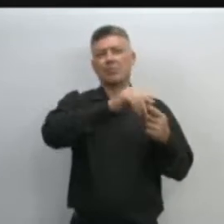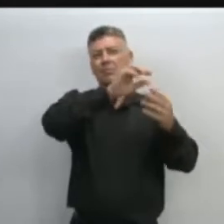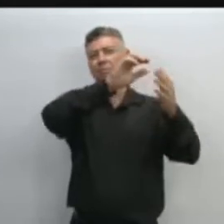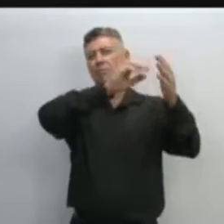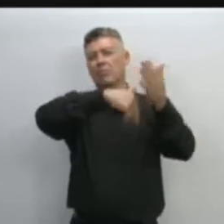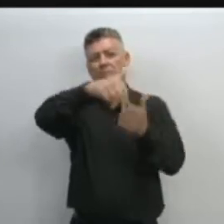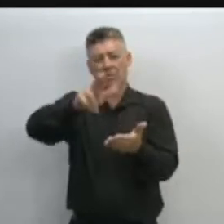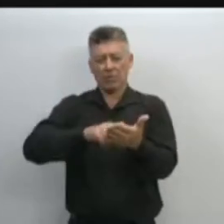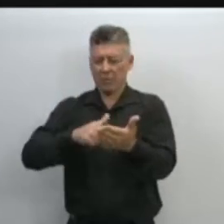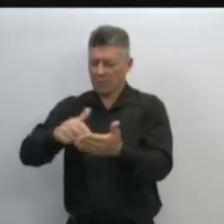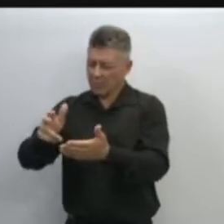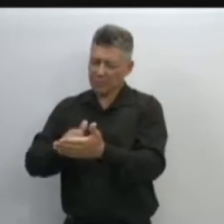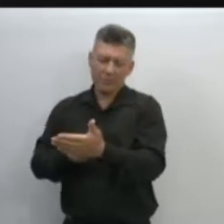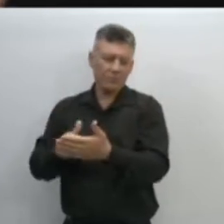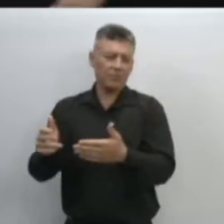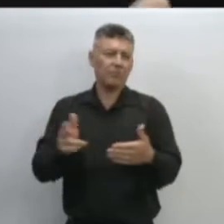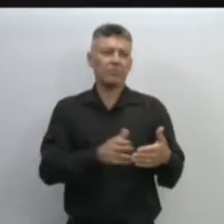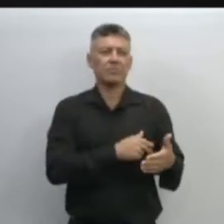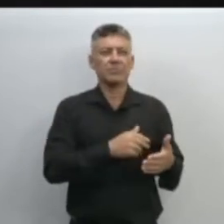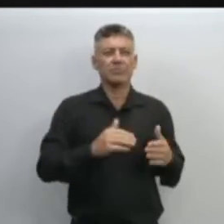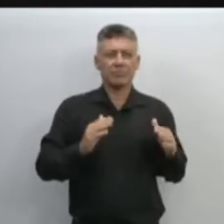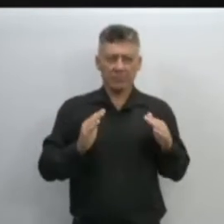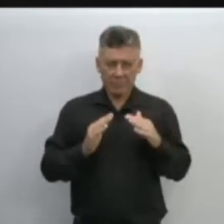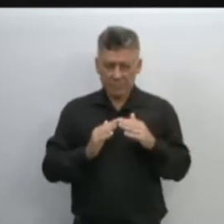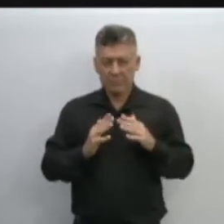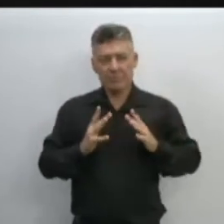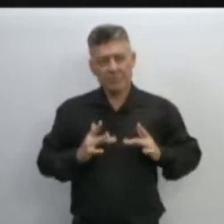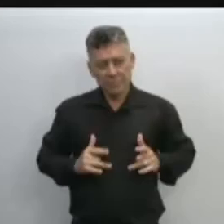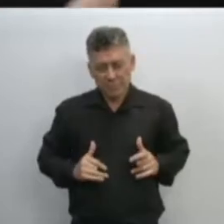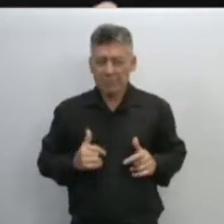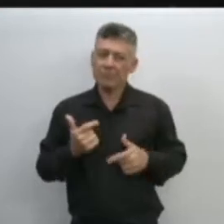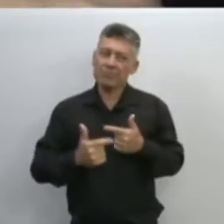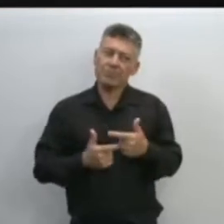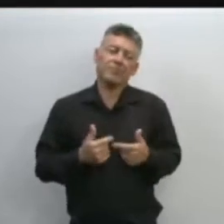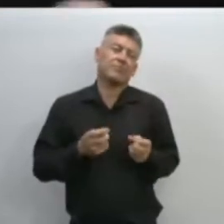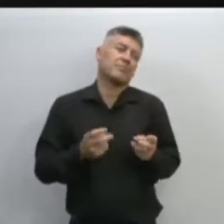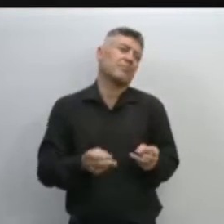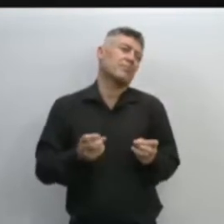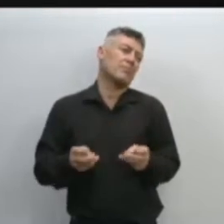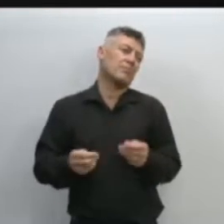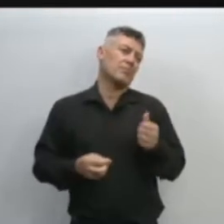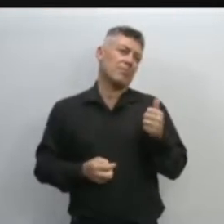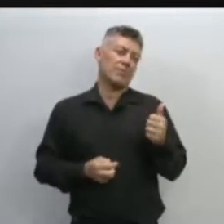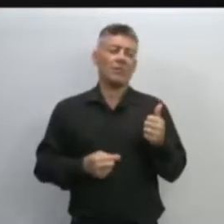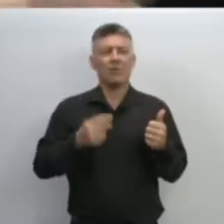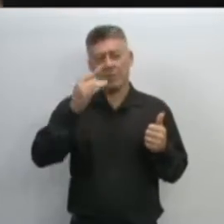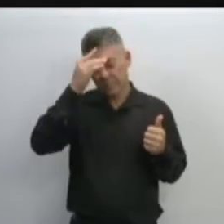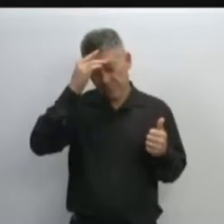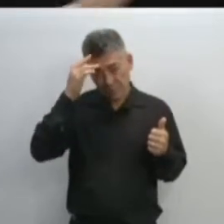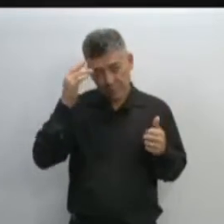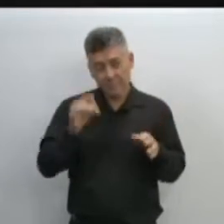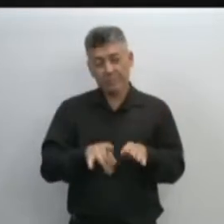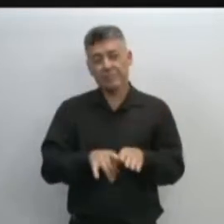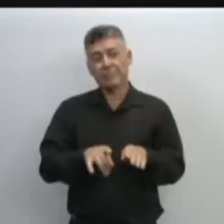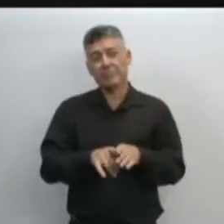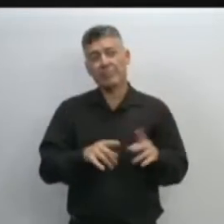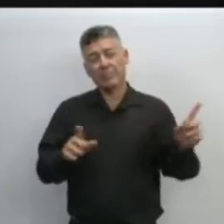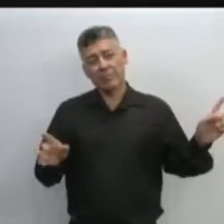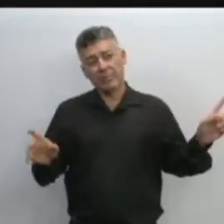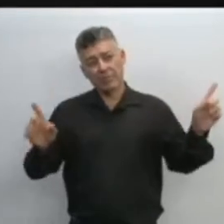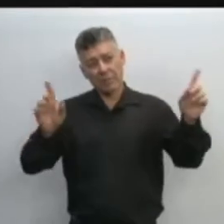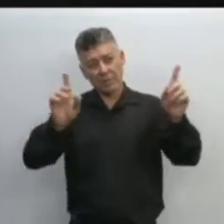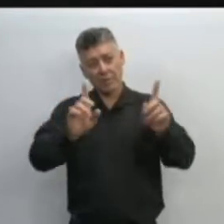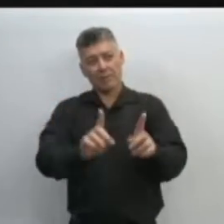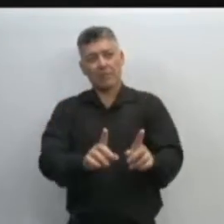limpeza, né, fazer com que aqueles moradores tenham dignidade de trabalhar, né, de vender, e também dos clientes, né, que precisam